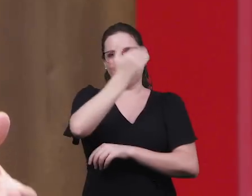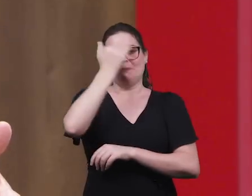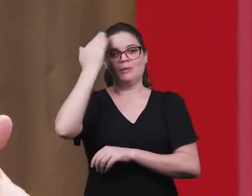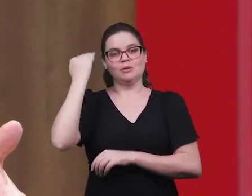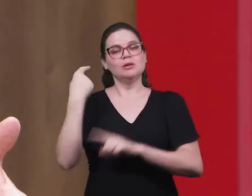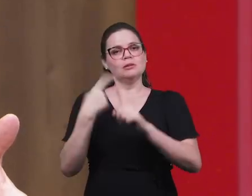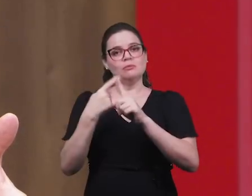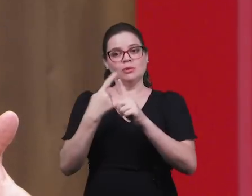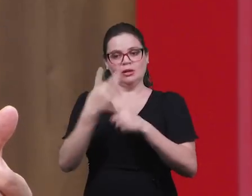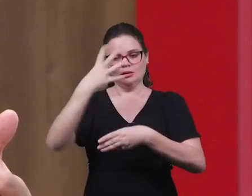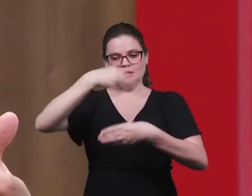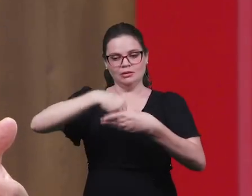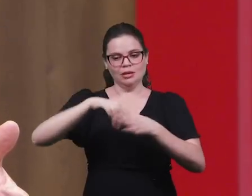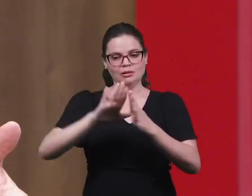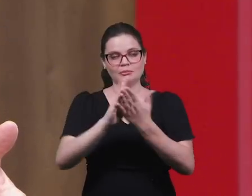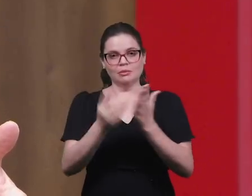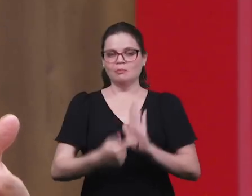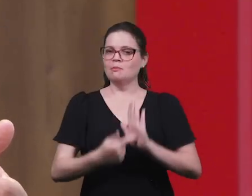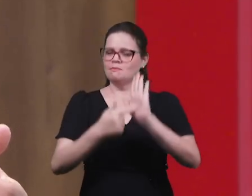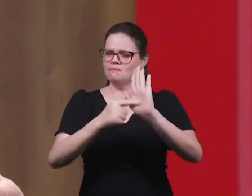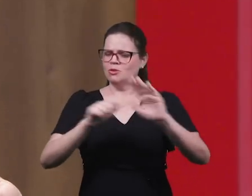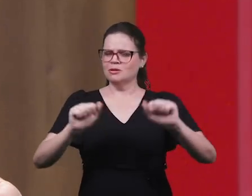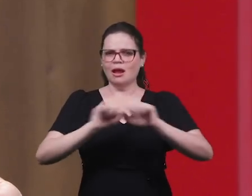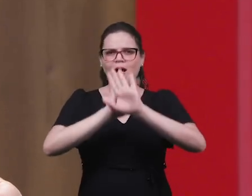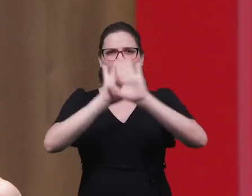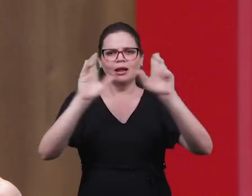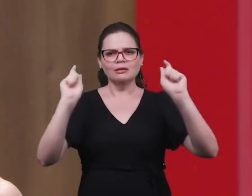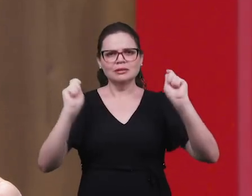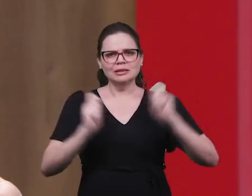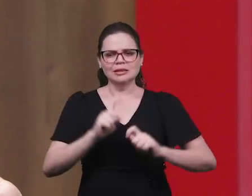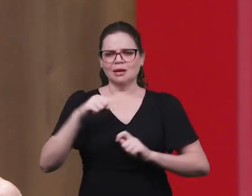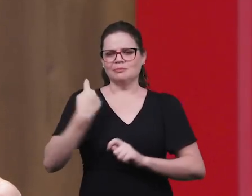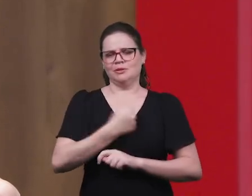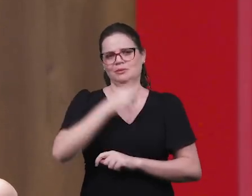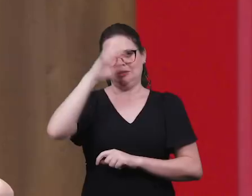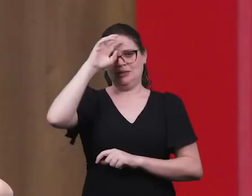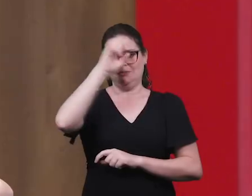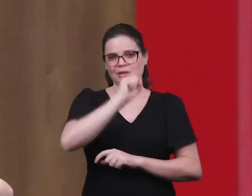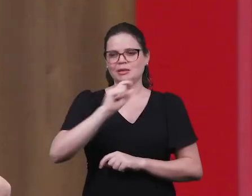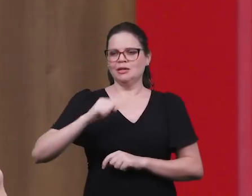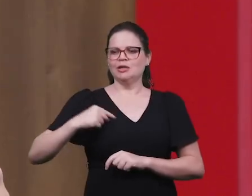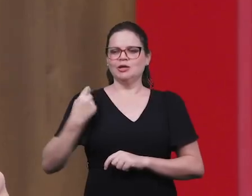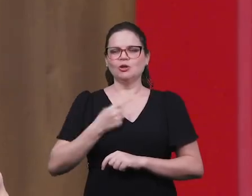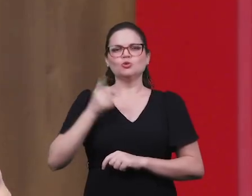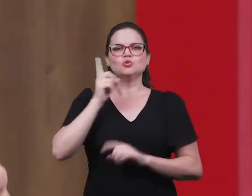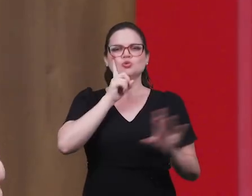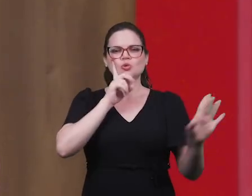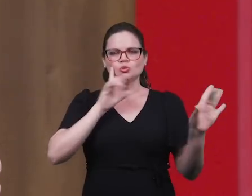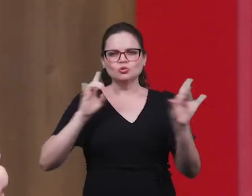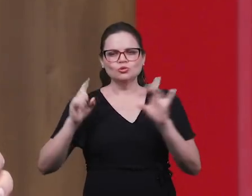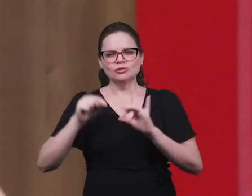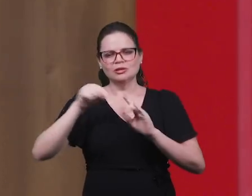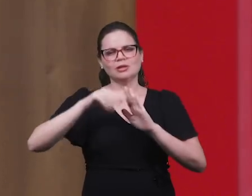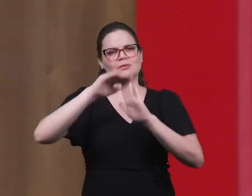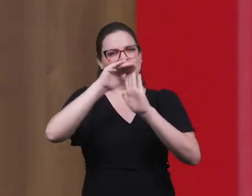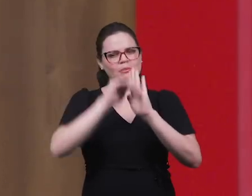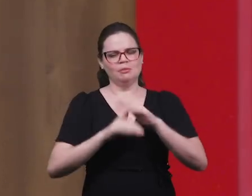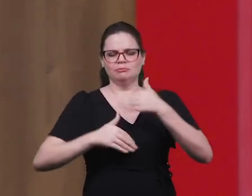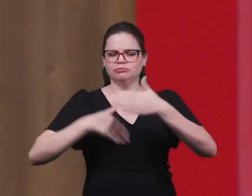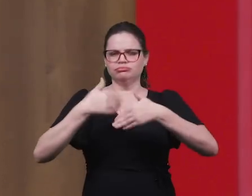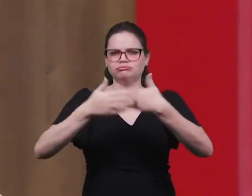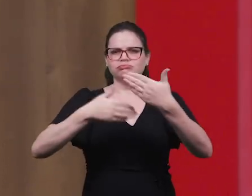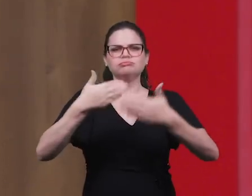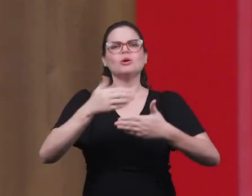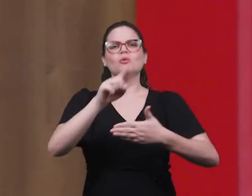vem da palavra viva de Deus para nós, diretamente para o nosso coração. E assim nós vamos, com esse programa, trazendo a todos os